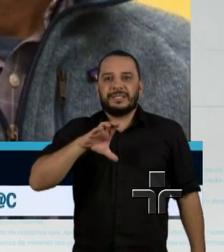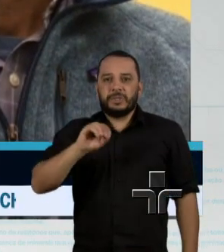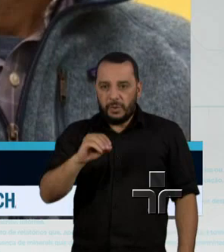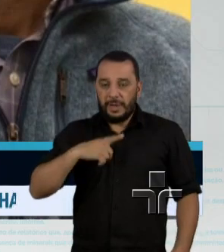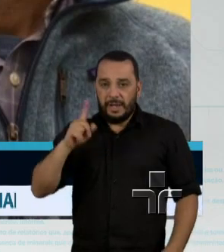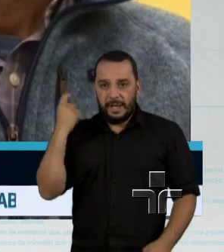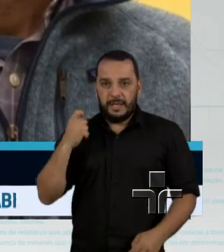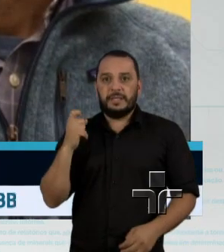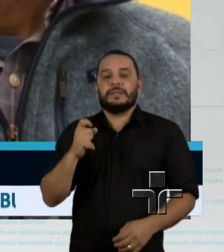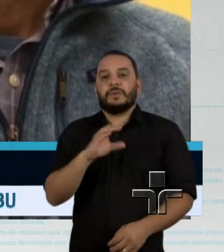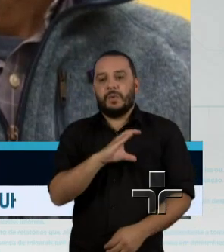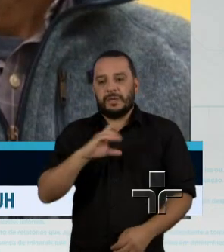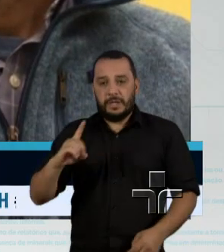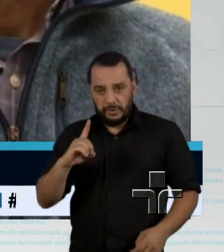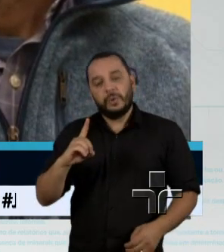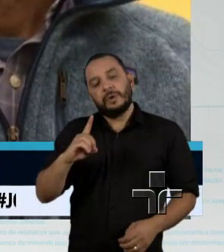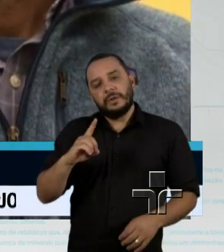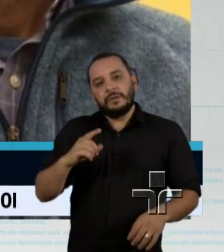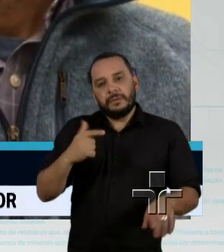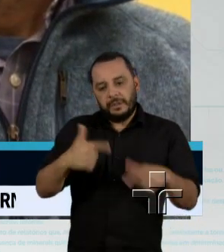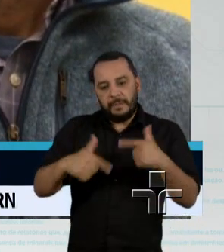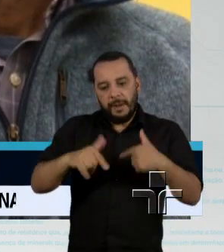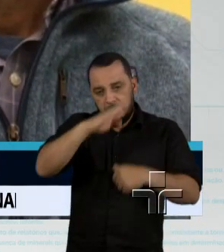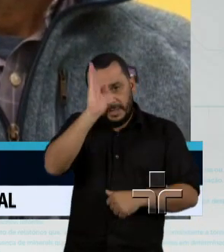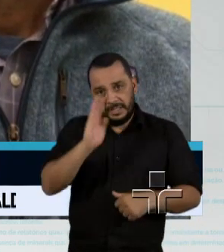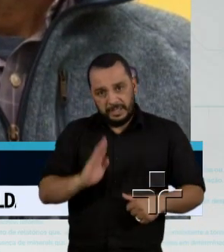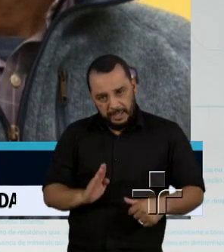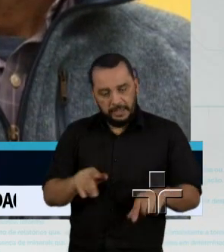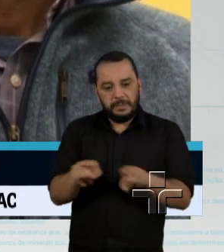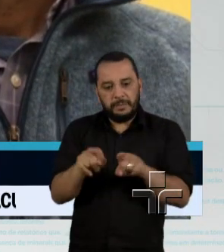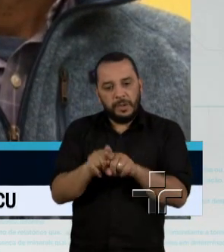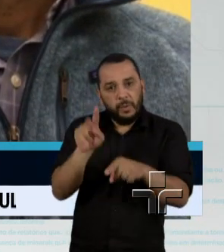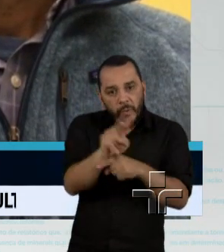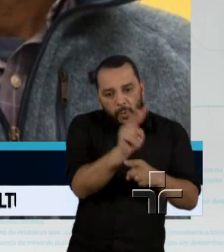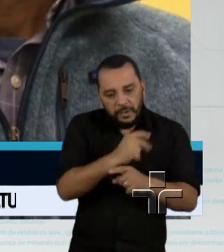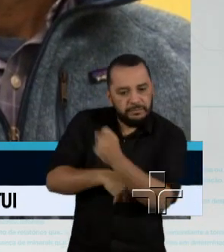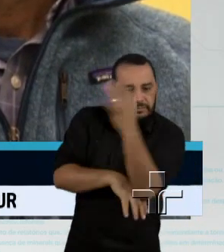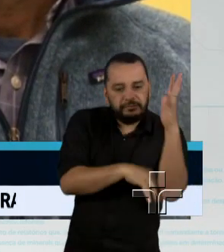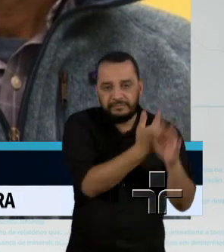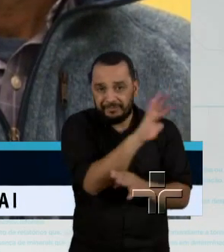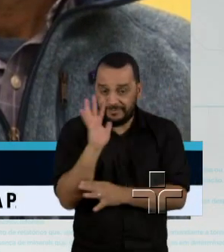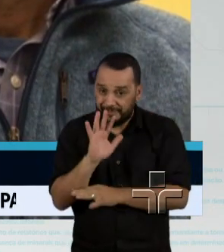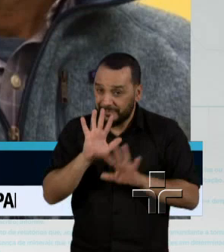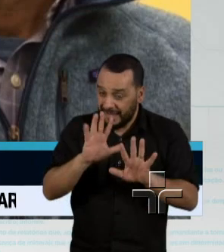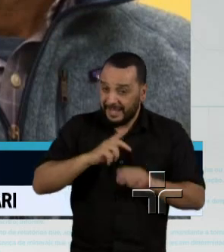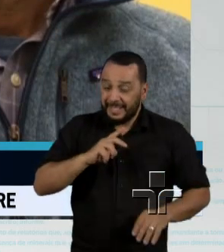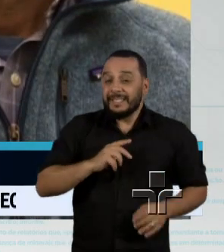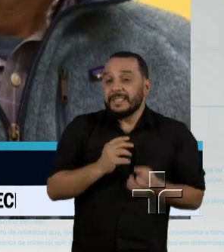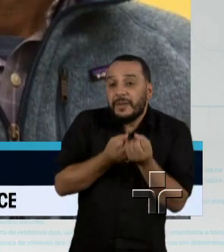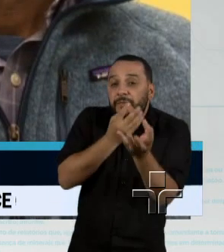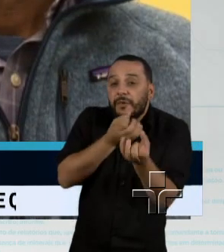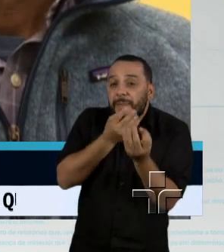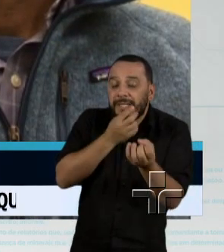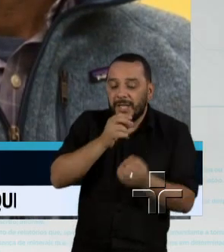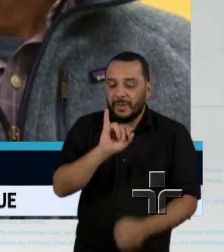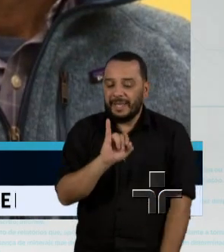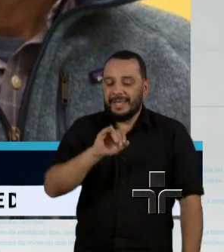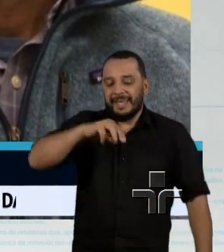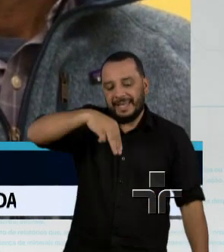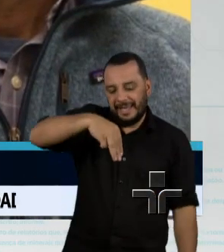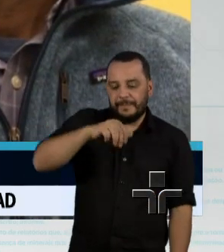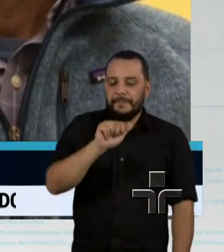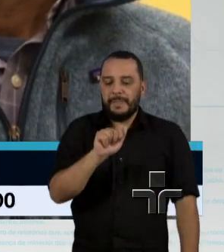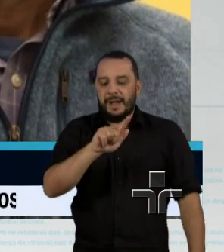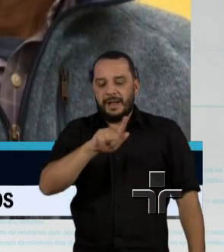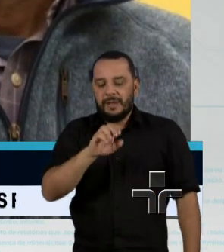do Serviço Brasileiro Florestal. Boa noite, Tasso. Contradizendo o governo, os dados do Amazon confirmam a tendência